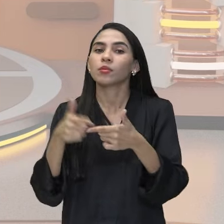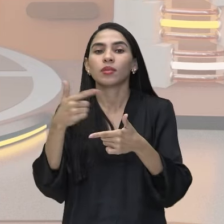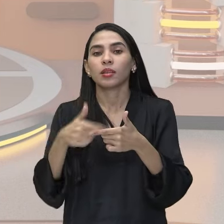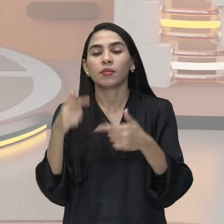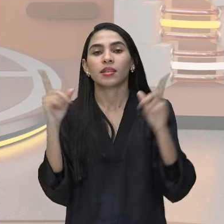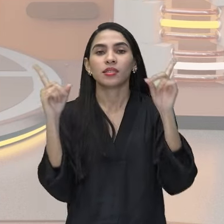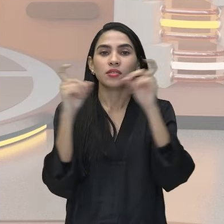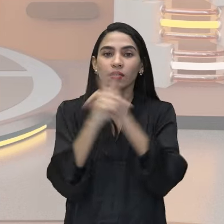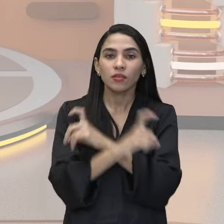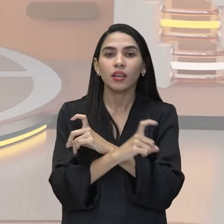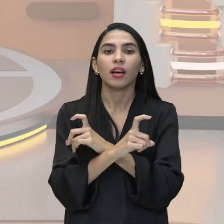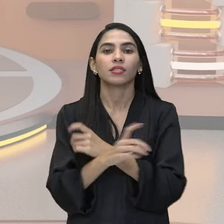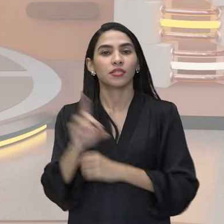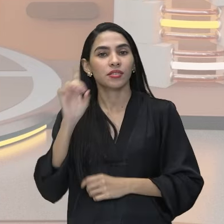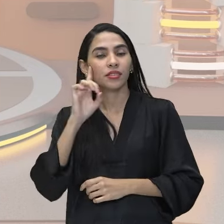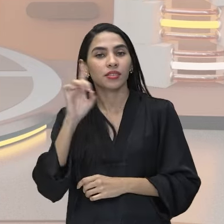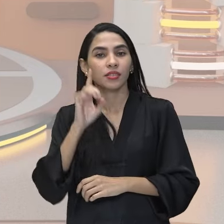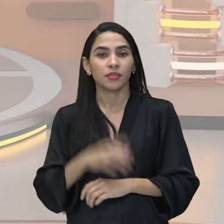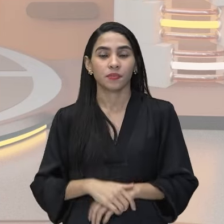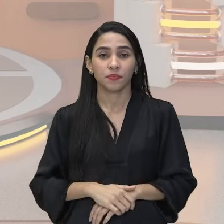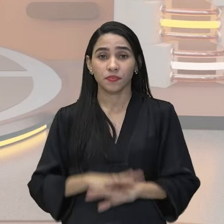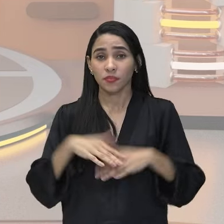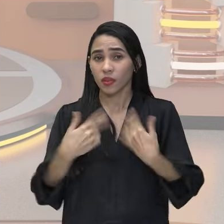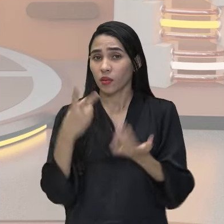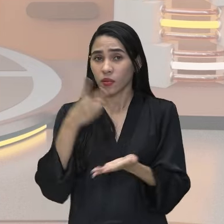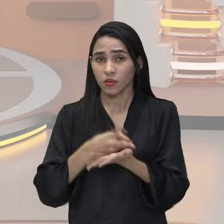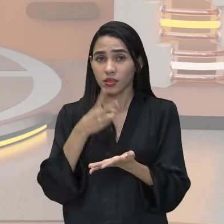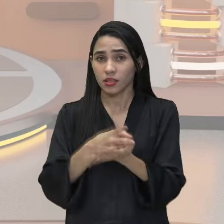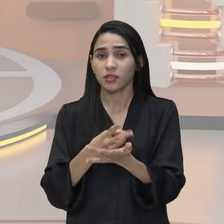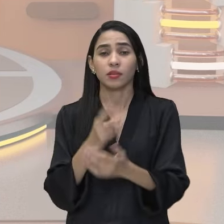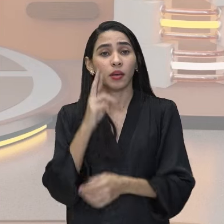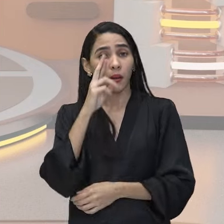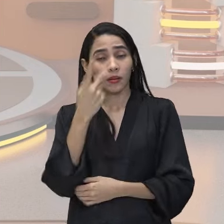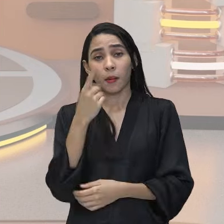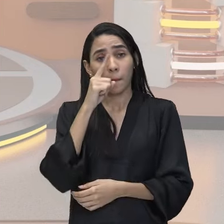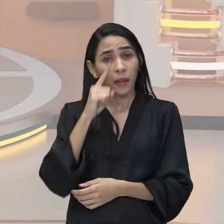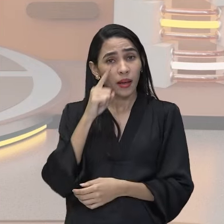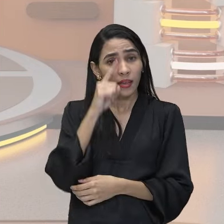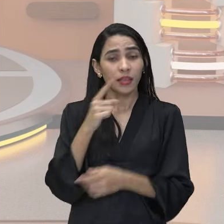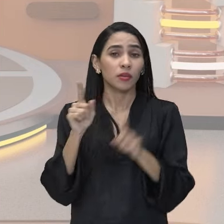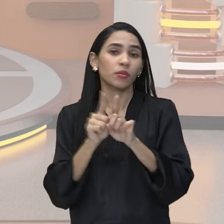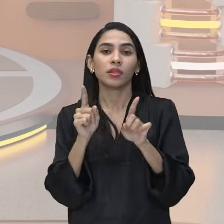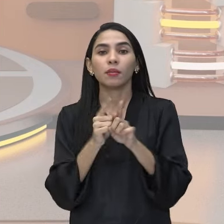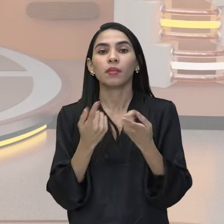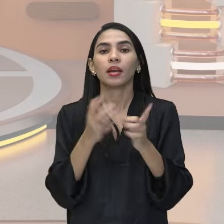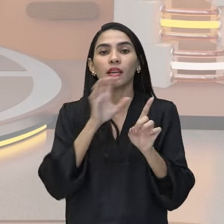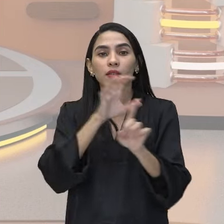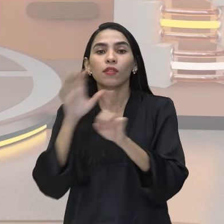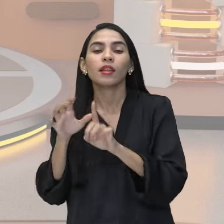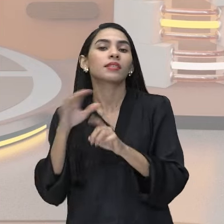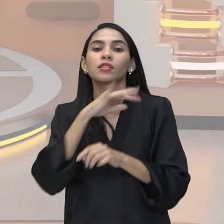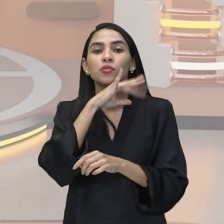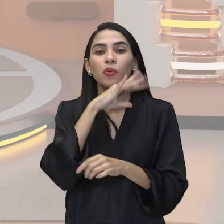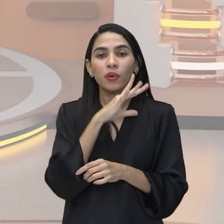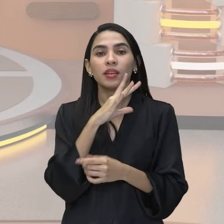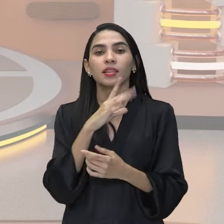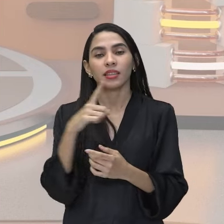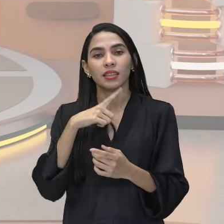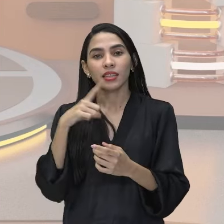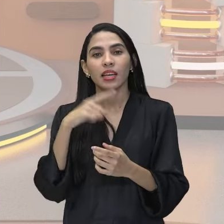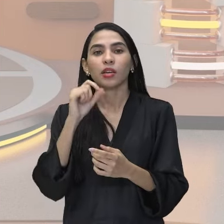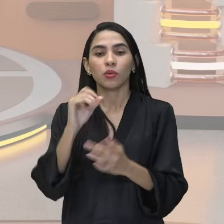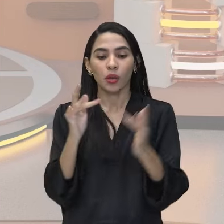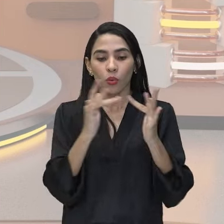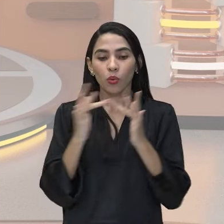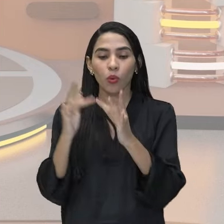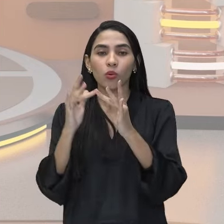dificuldades desse dia a dia. Então, constantemente, riscos e ameaças estão presentes nesse meu